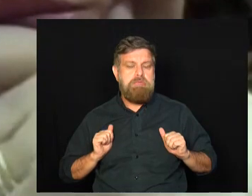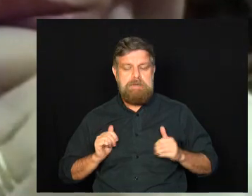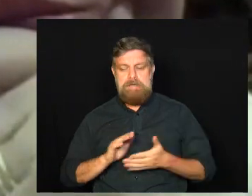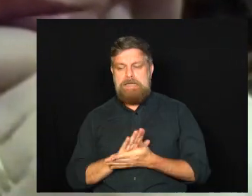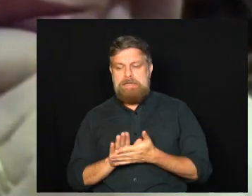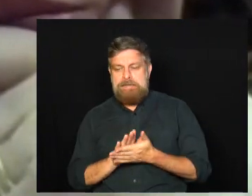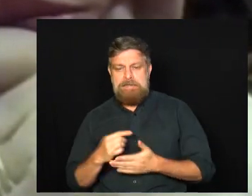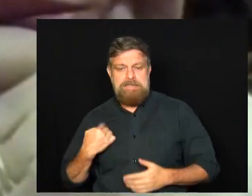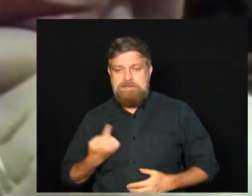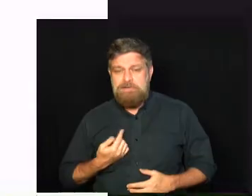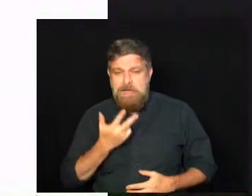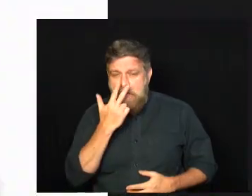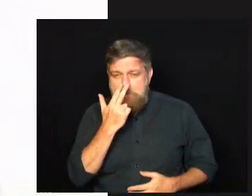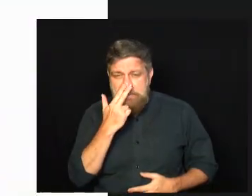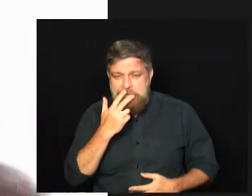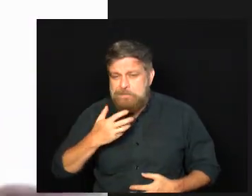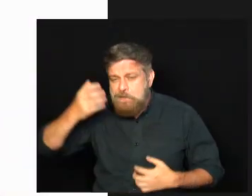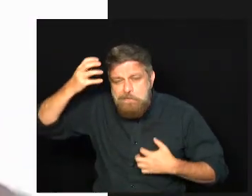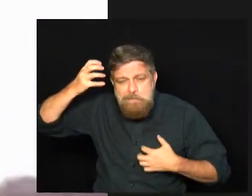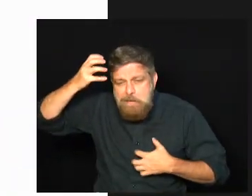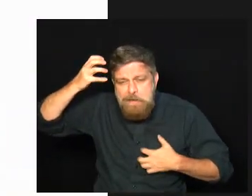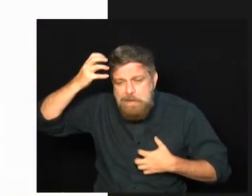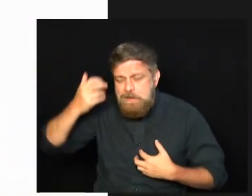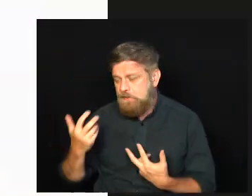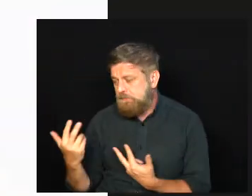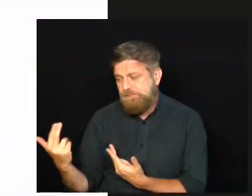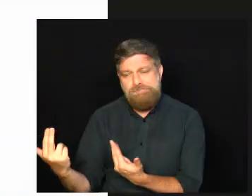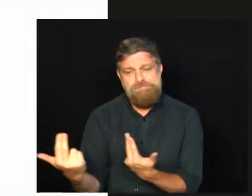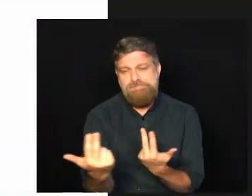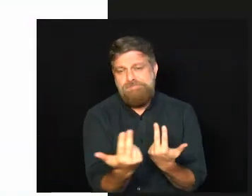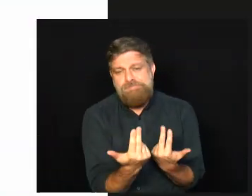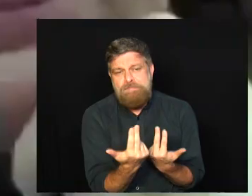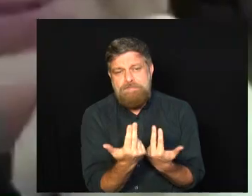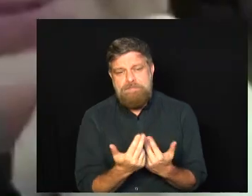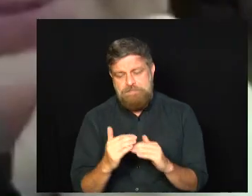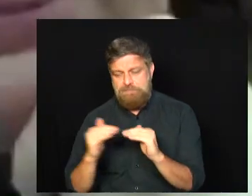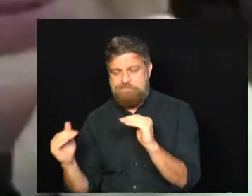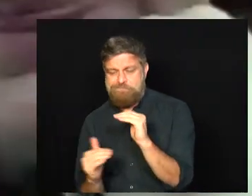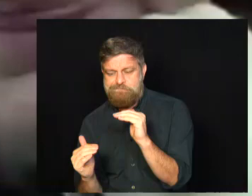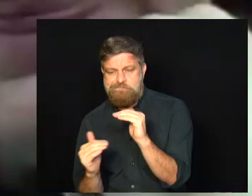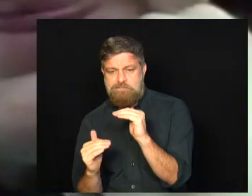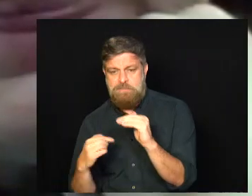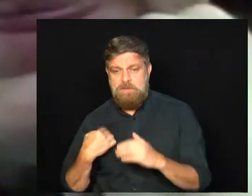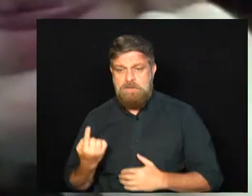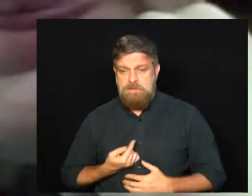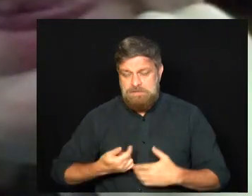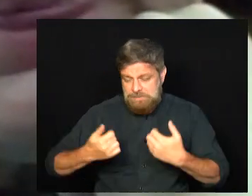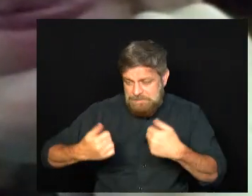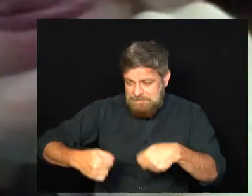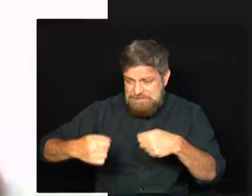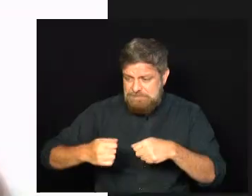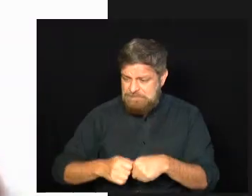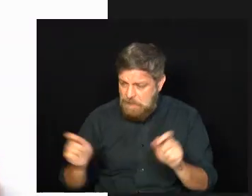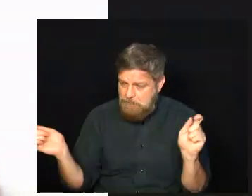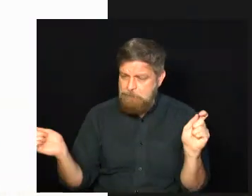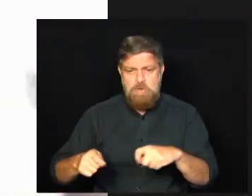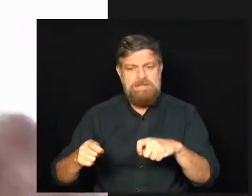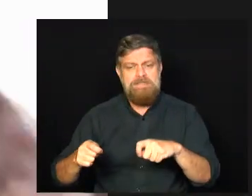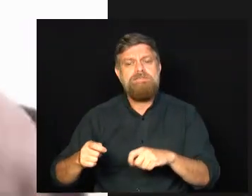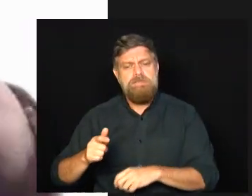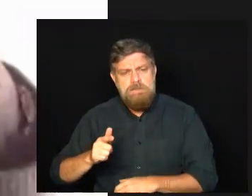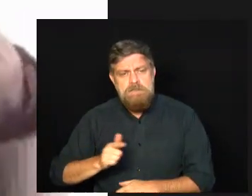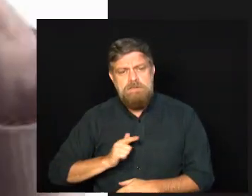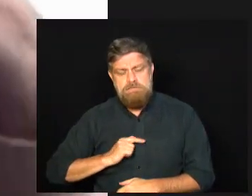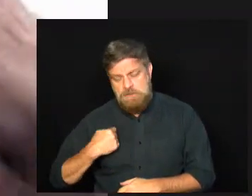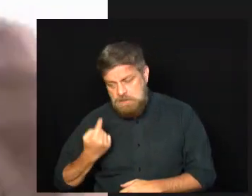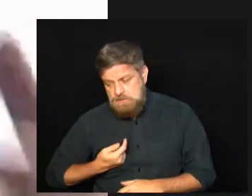um primata como outro qualquer, né? Então, nós temos potencialidade, mas